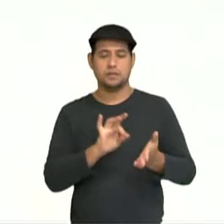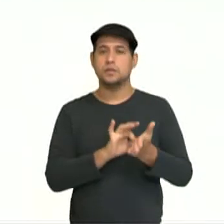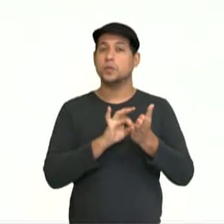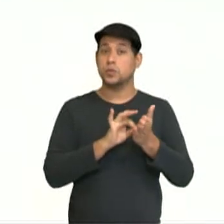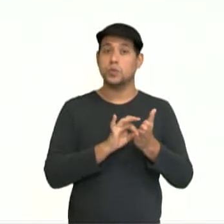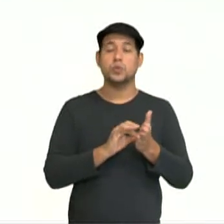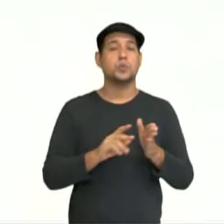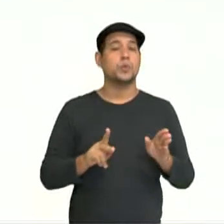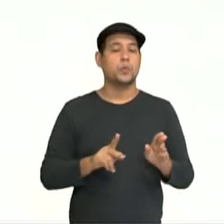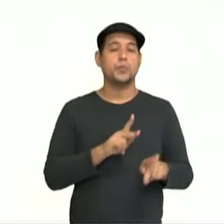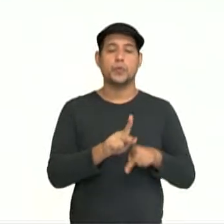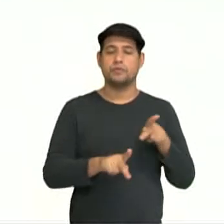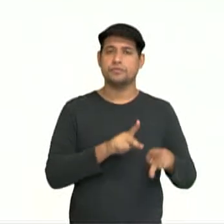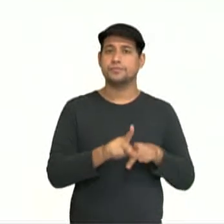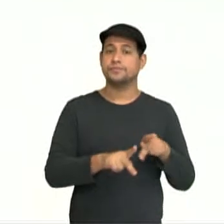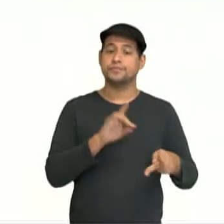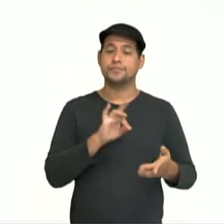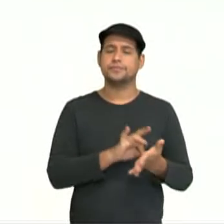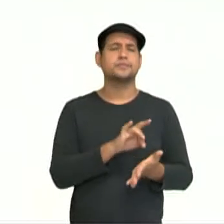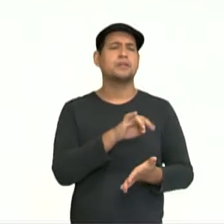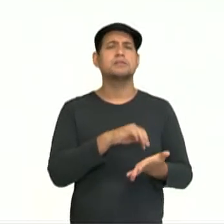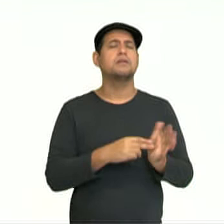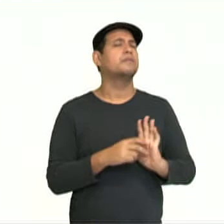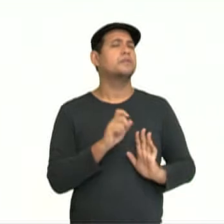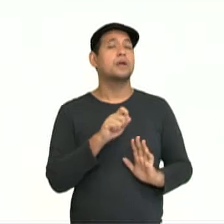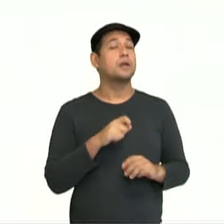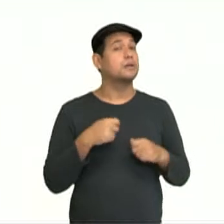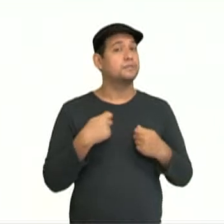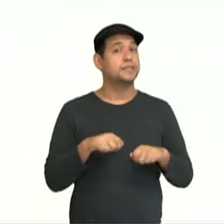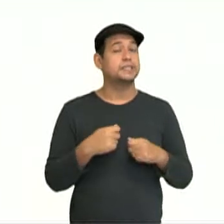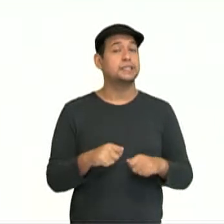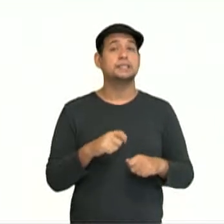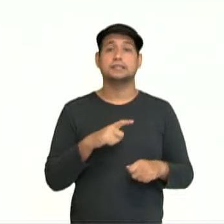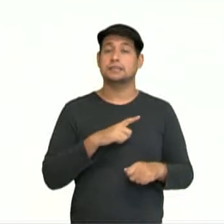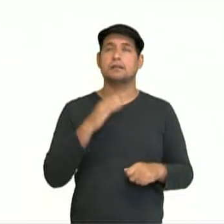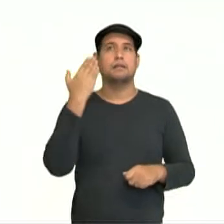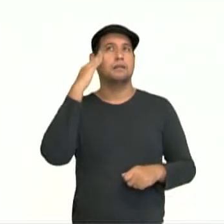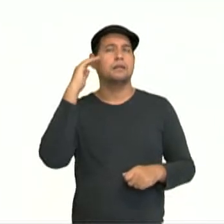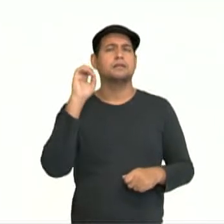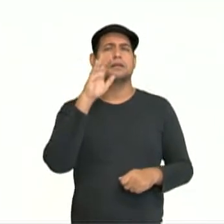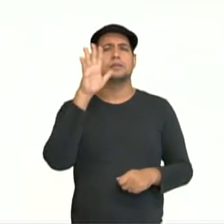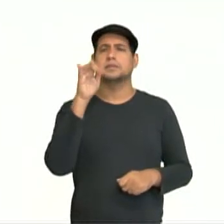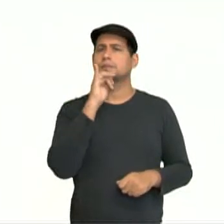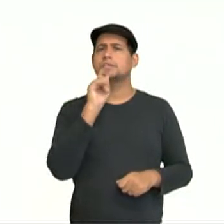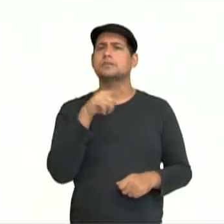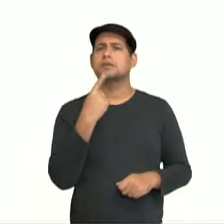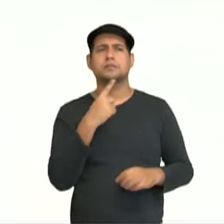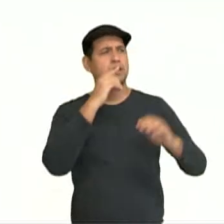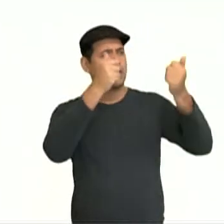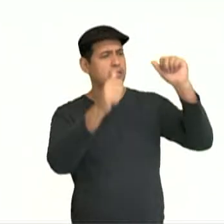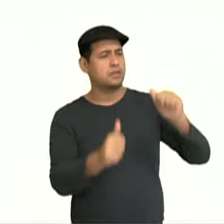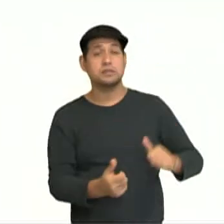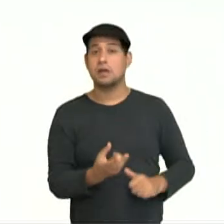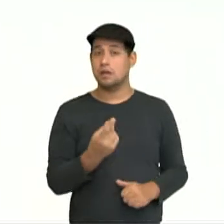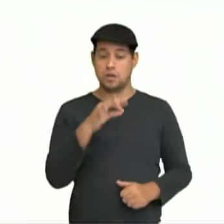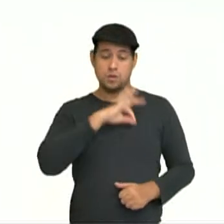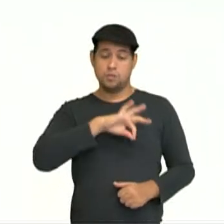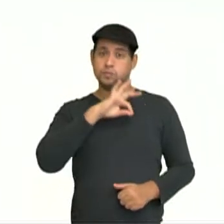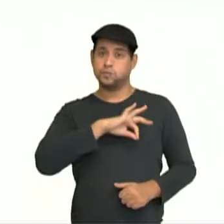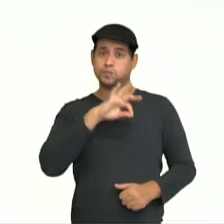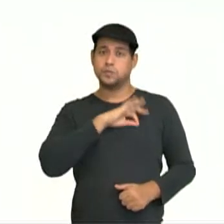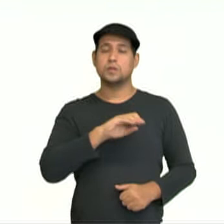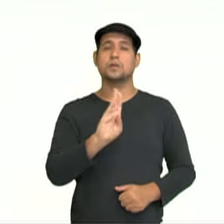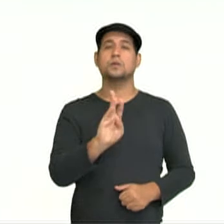população média. Esse patrimônio líquido deve ser efetivamente entendido. Quando analisamos uma rentabilidade